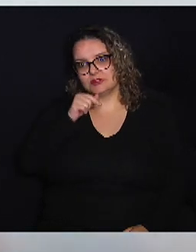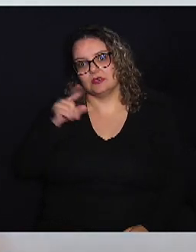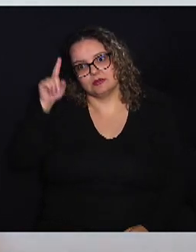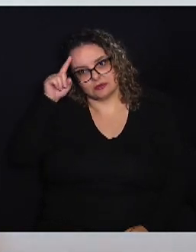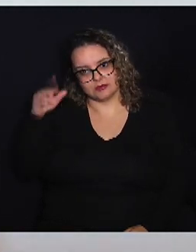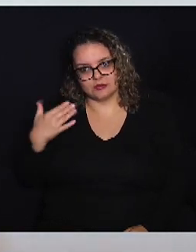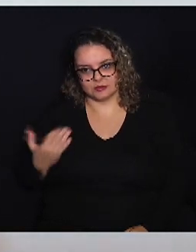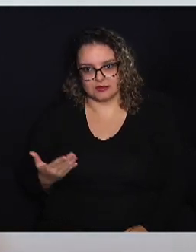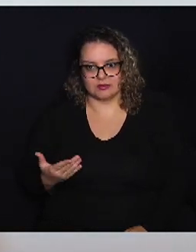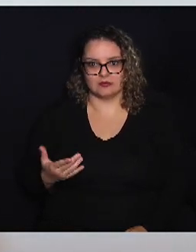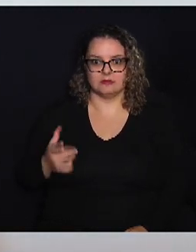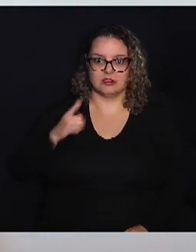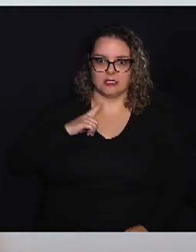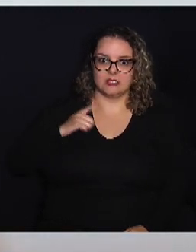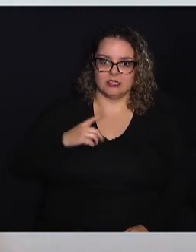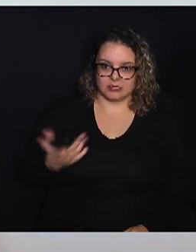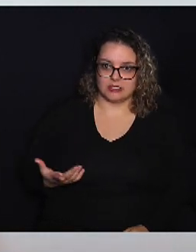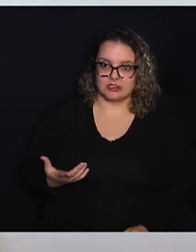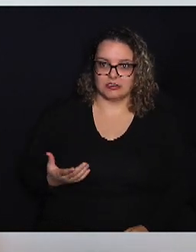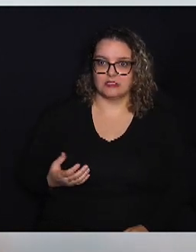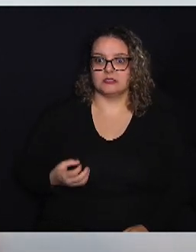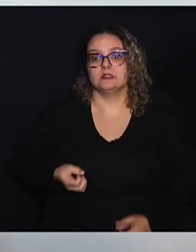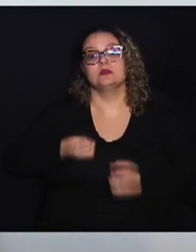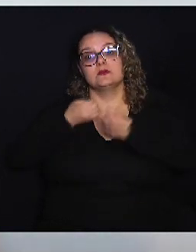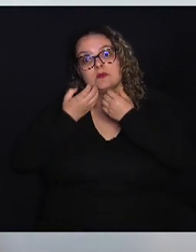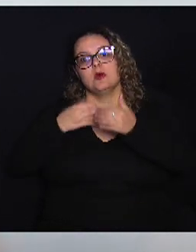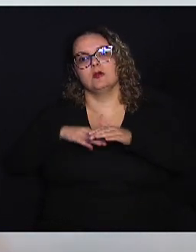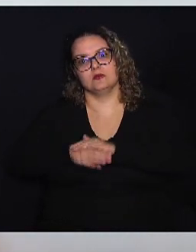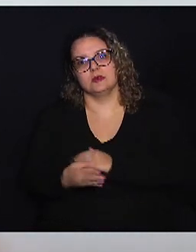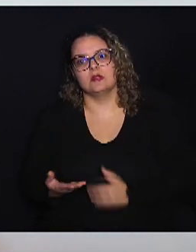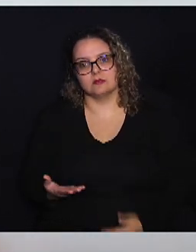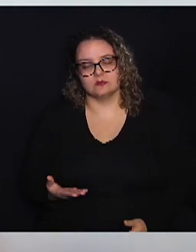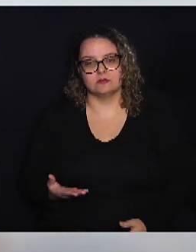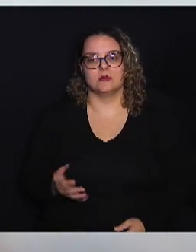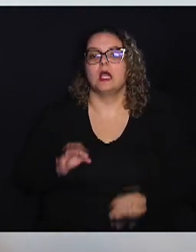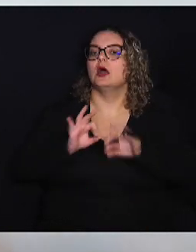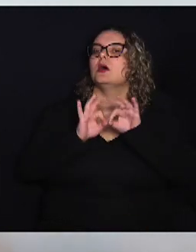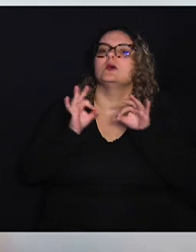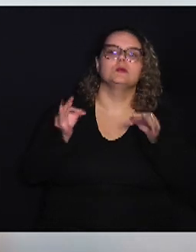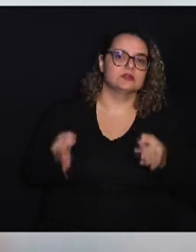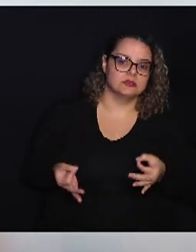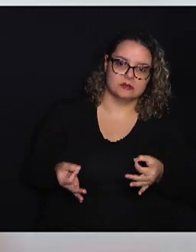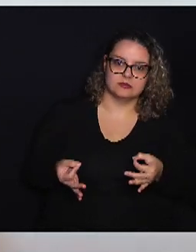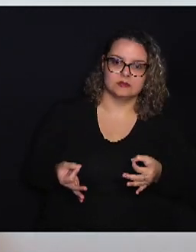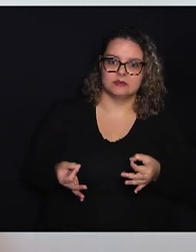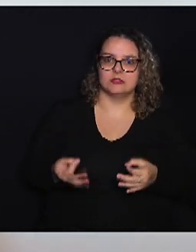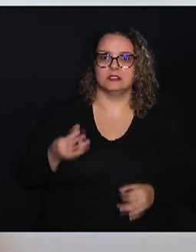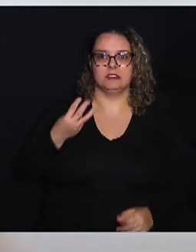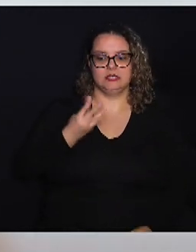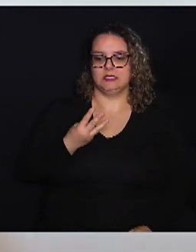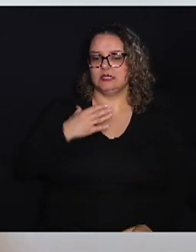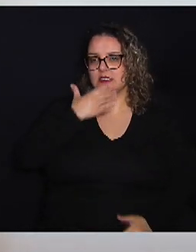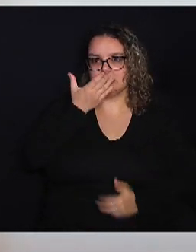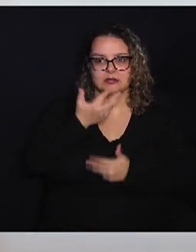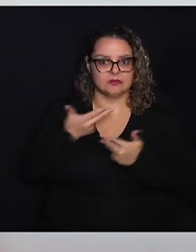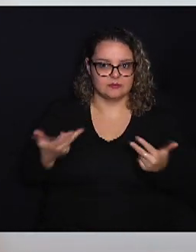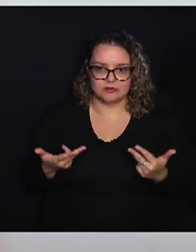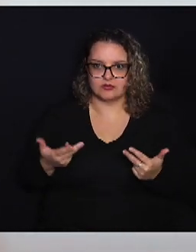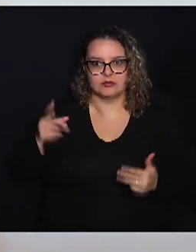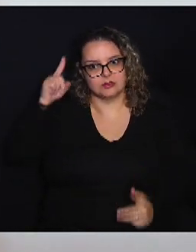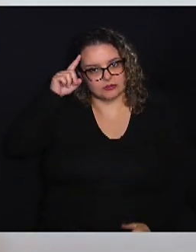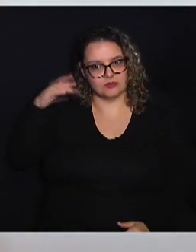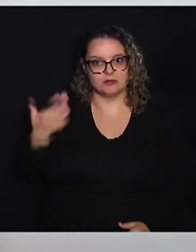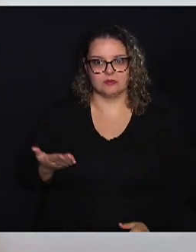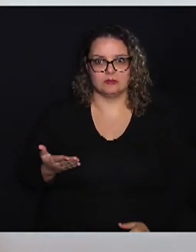para que você mantenha esses bons hábitos. Então, é trazer o simples, gente. Inclua aí, olha, 3 frutas ao dia, mas em